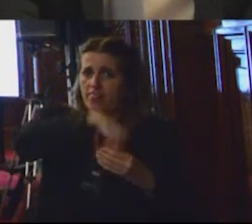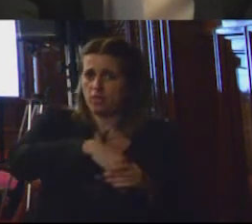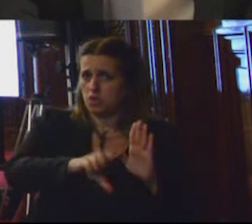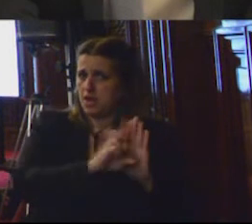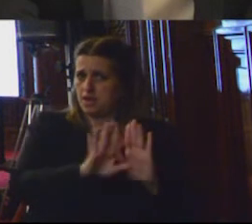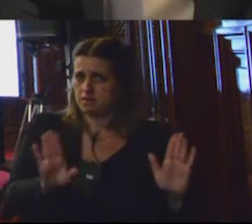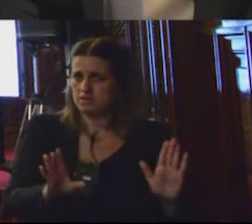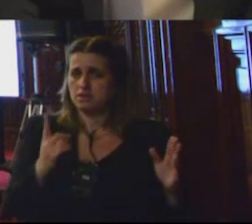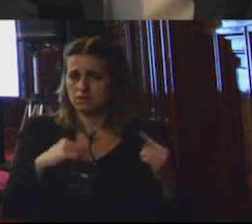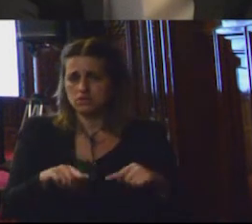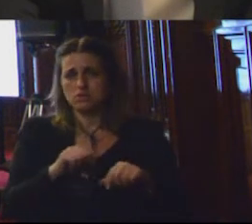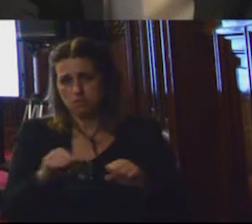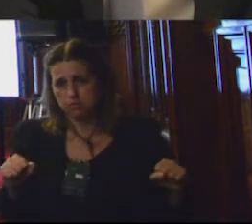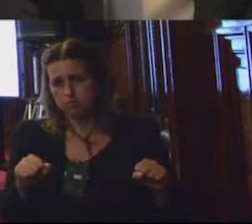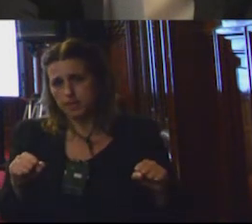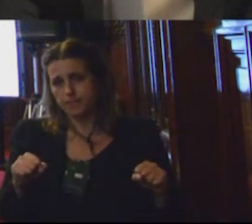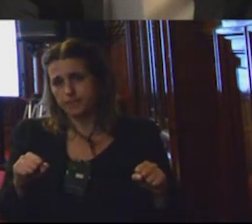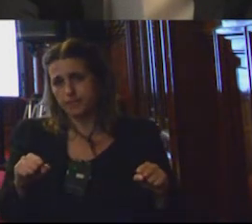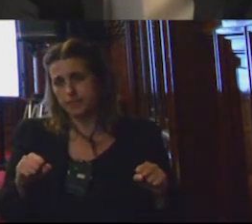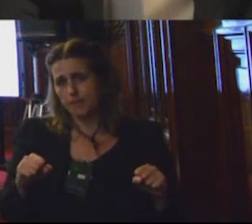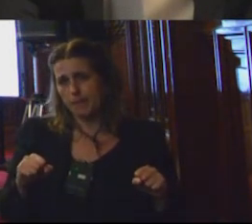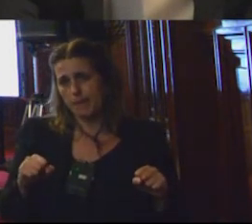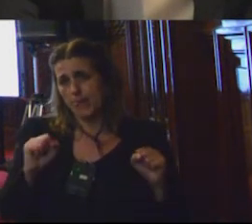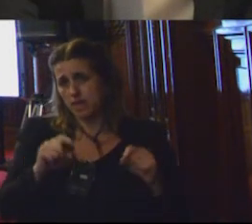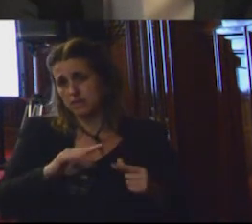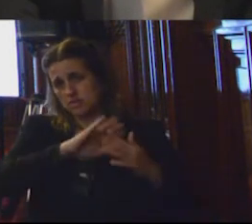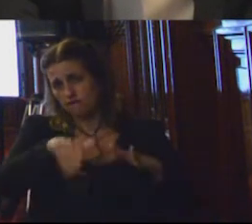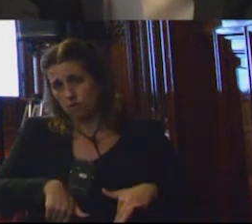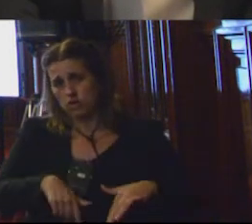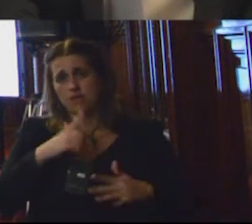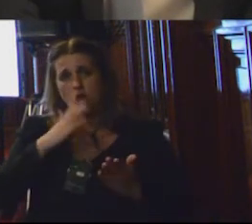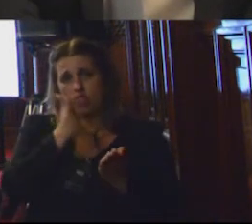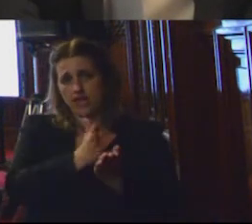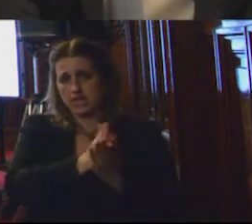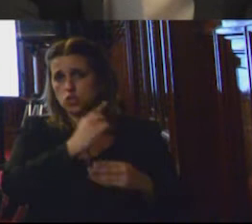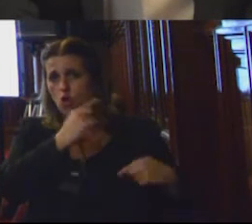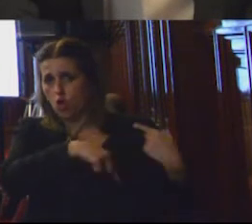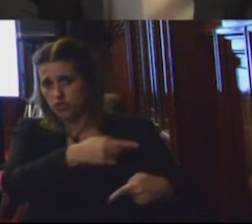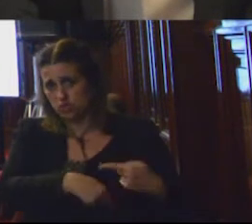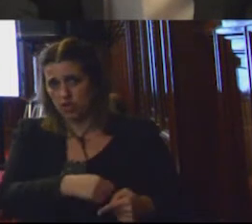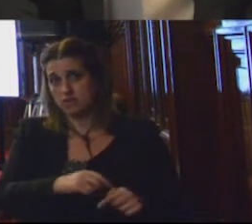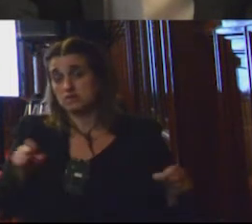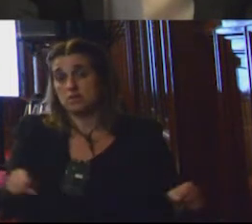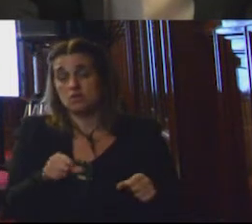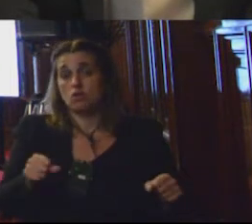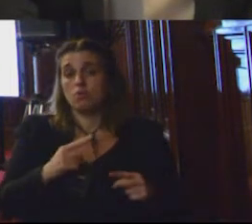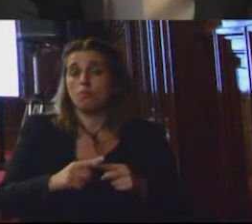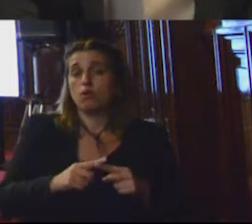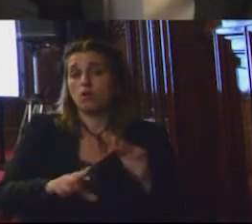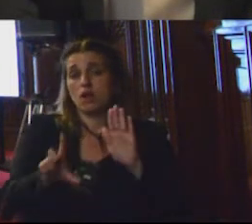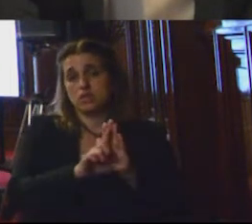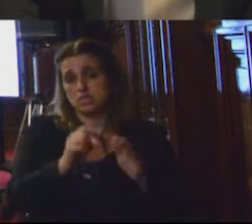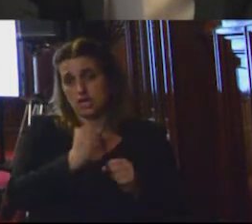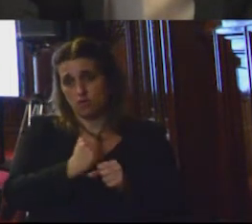chegar a pacto algum, sendo que, nesse caso, esses direitos continuarão a ser regidos pelas leis trabalhistas em vigor, ou seja,